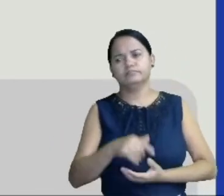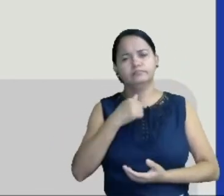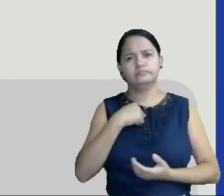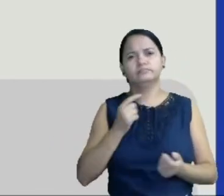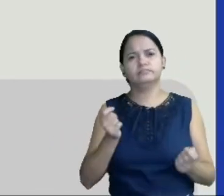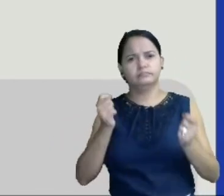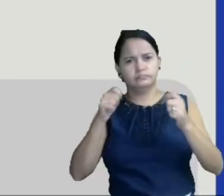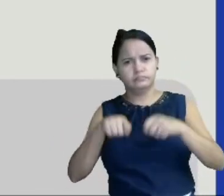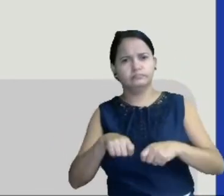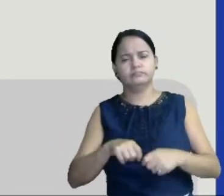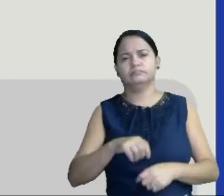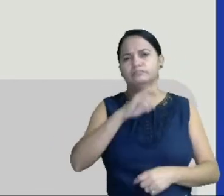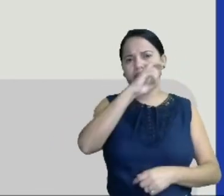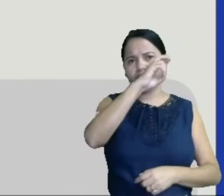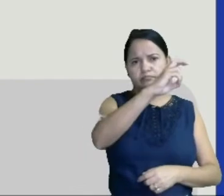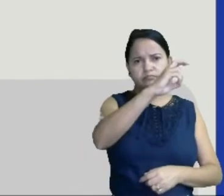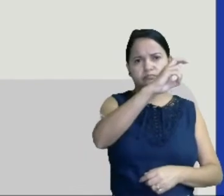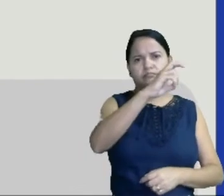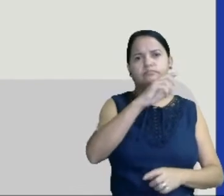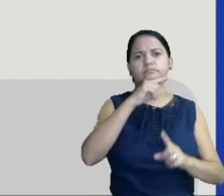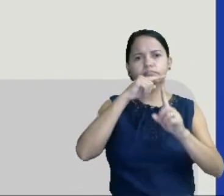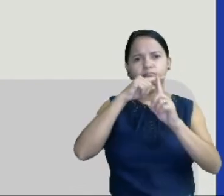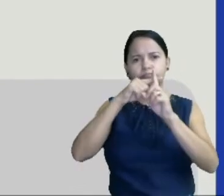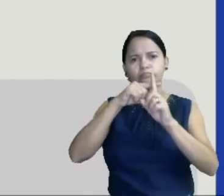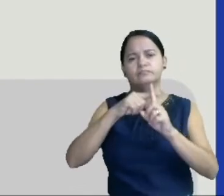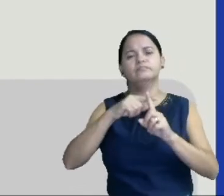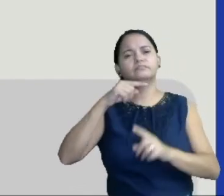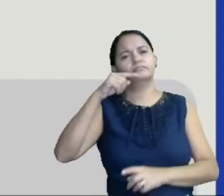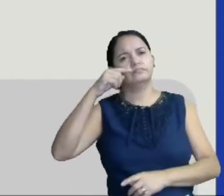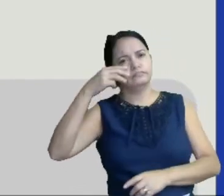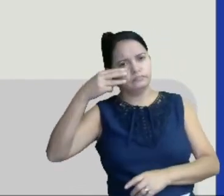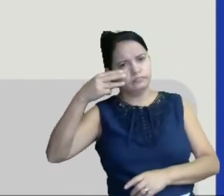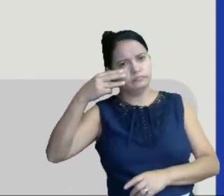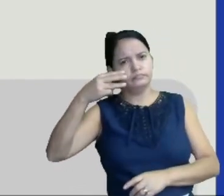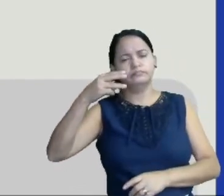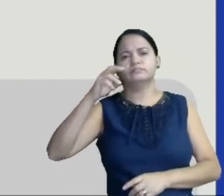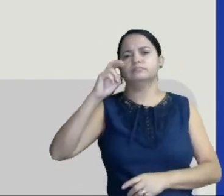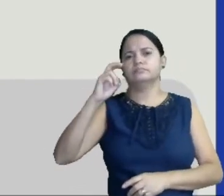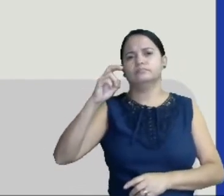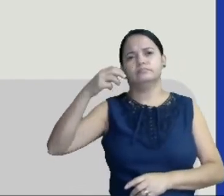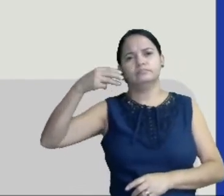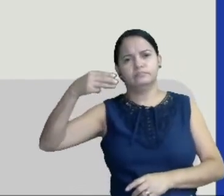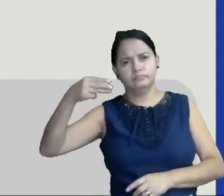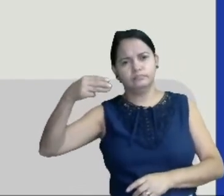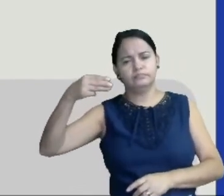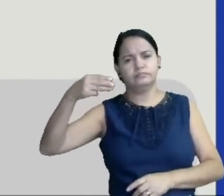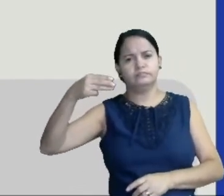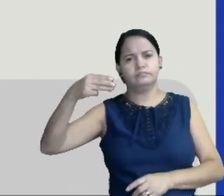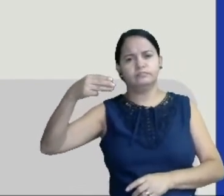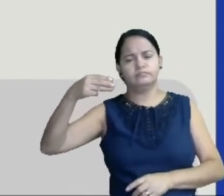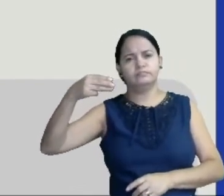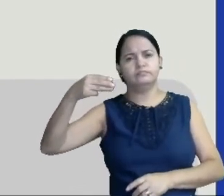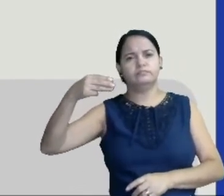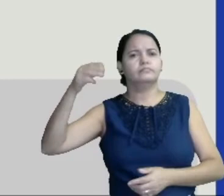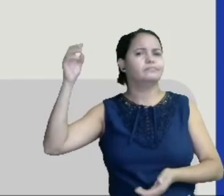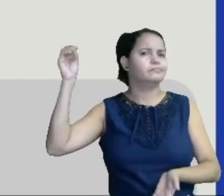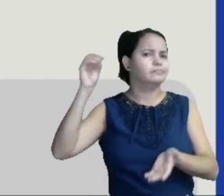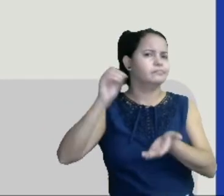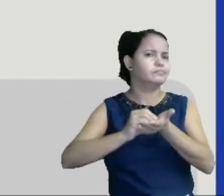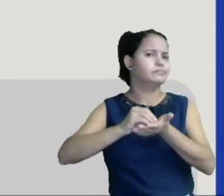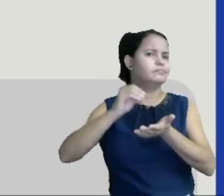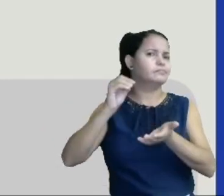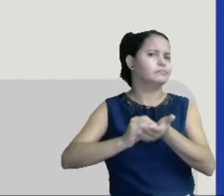adicionar com três eu posso 50 mais três eu vou ter 53 E aí quanto